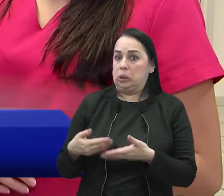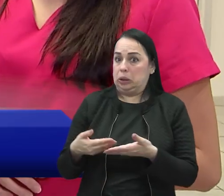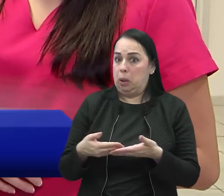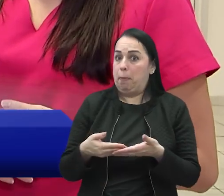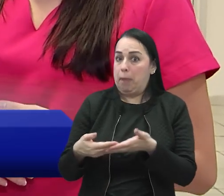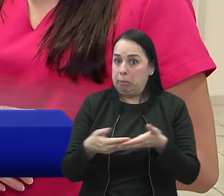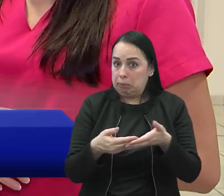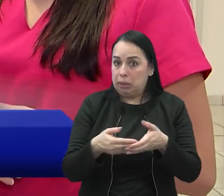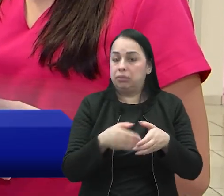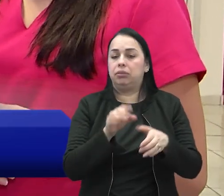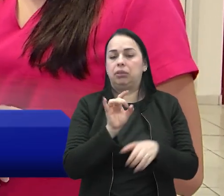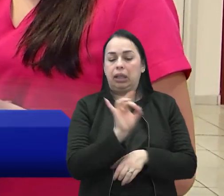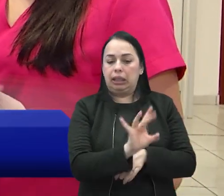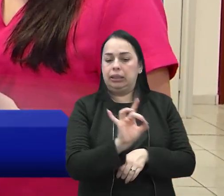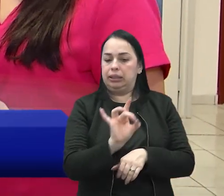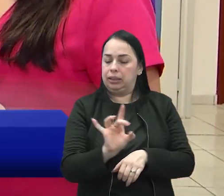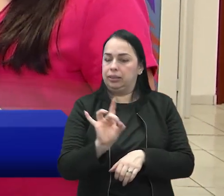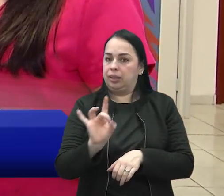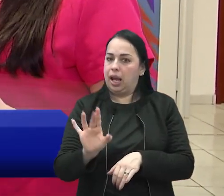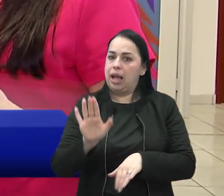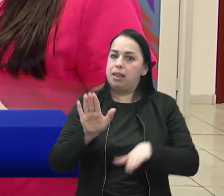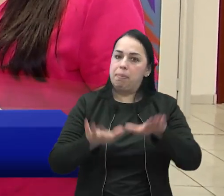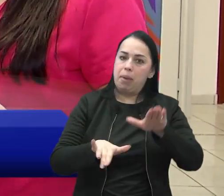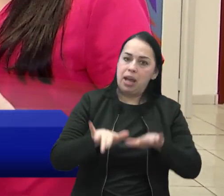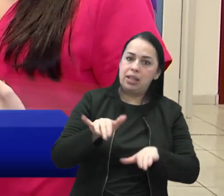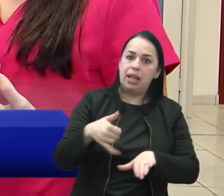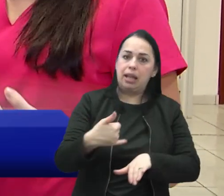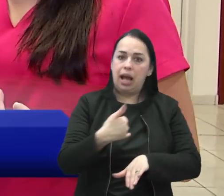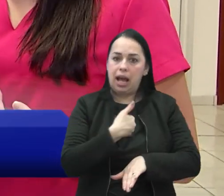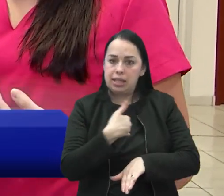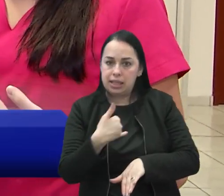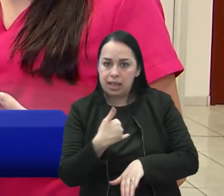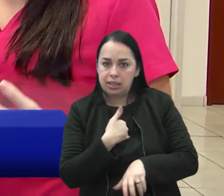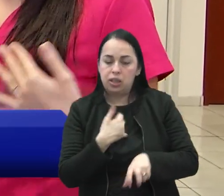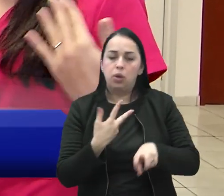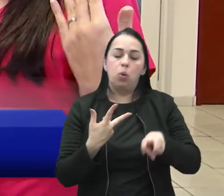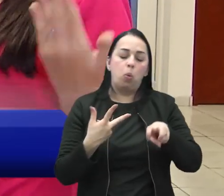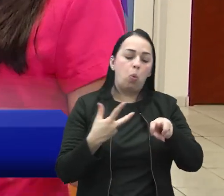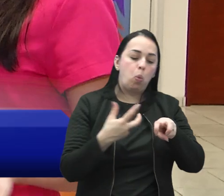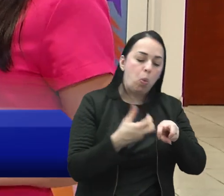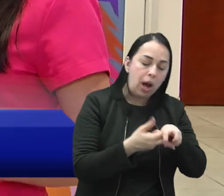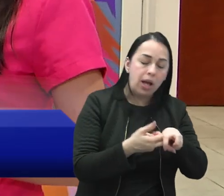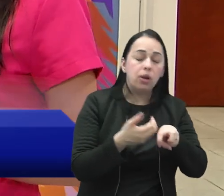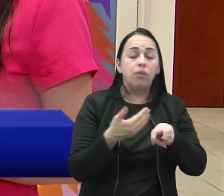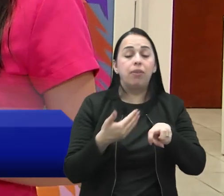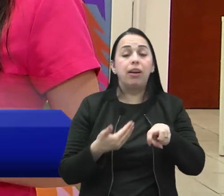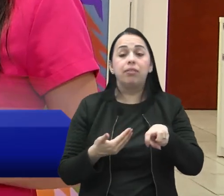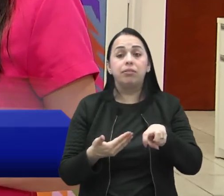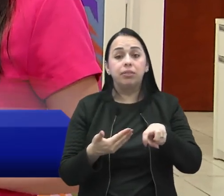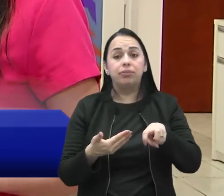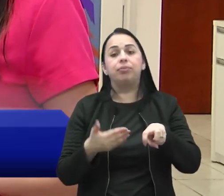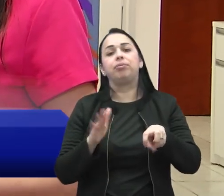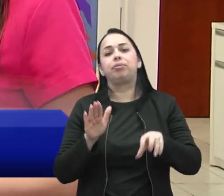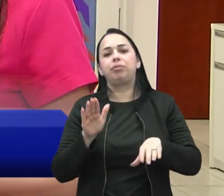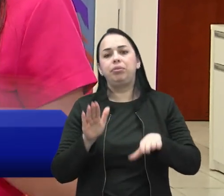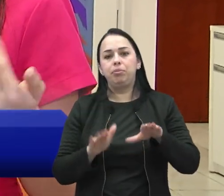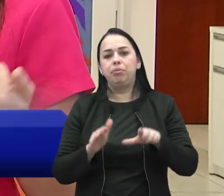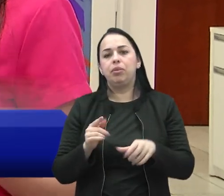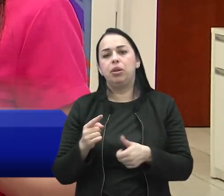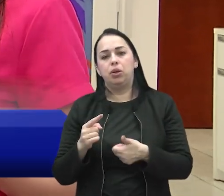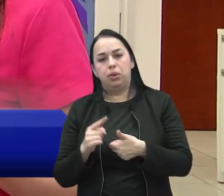O filhote, ele tem um protocolo individualizado, então depende da idade do filhote, quantas doses ele vai tomar nesse início de